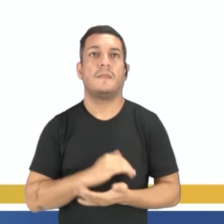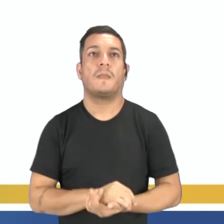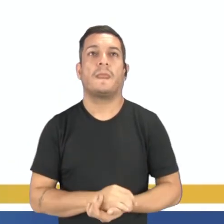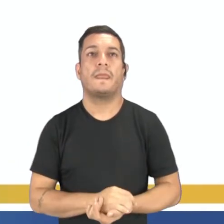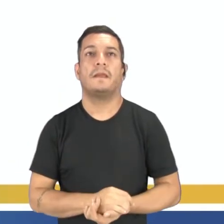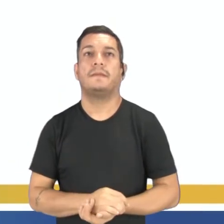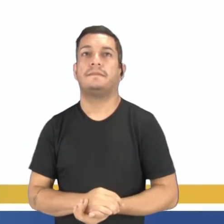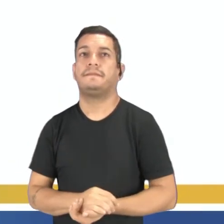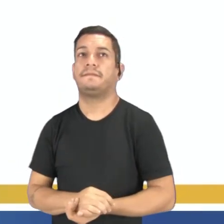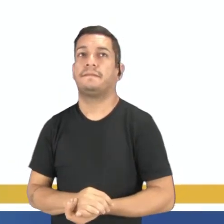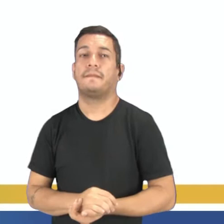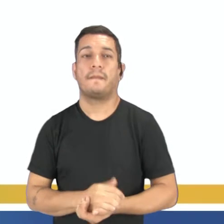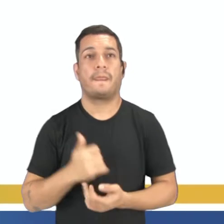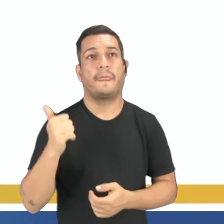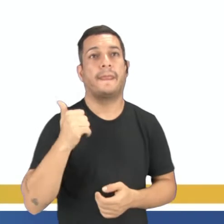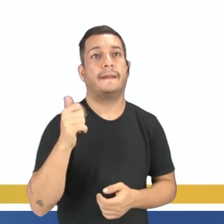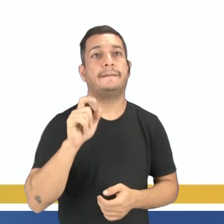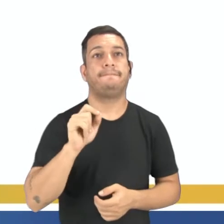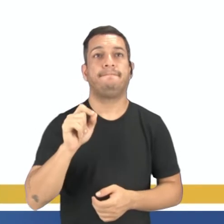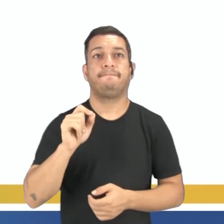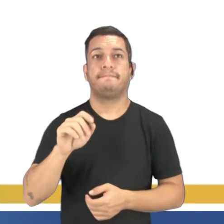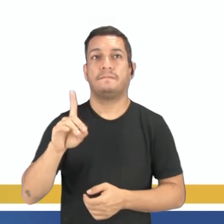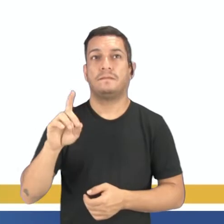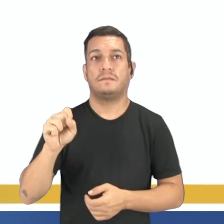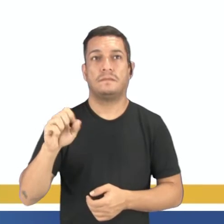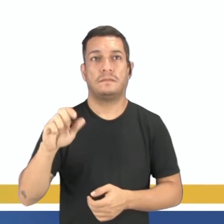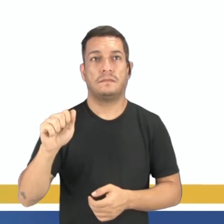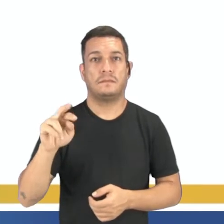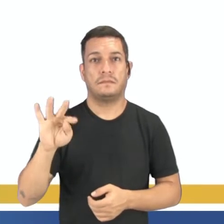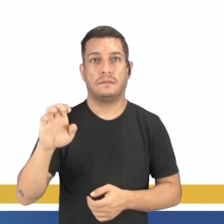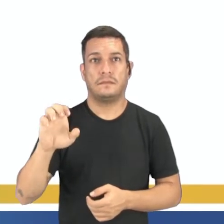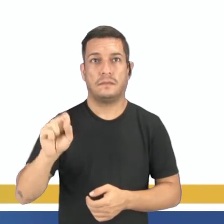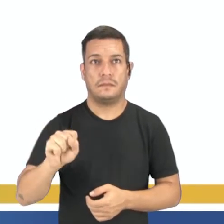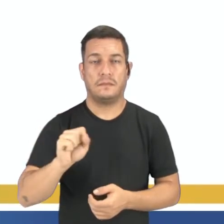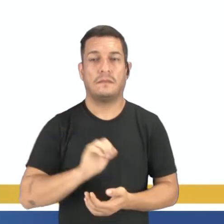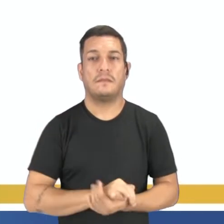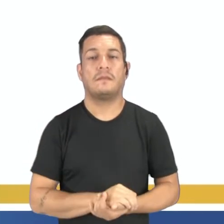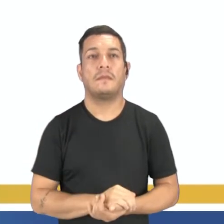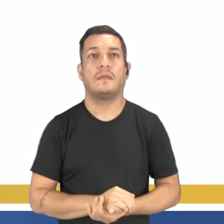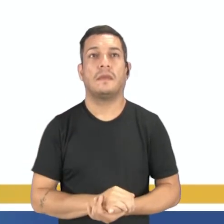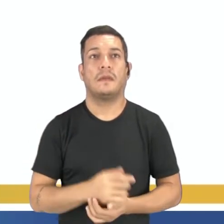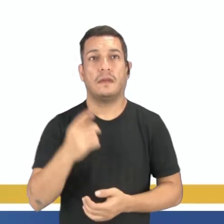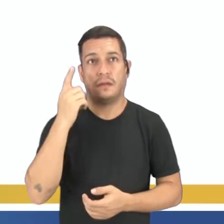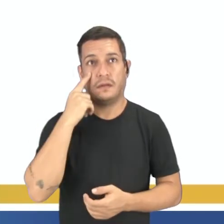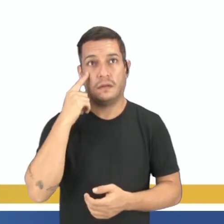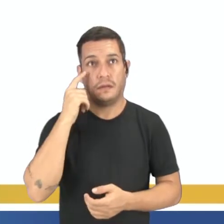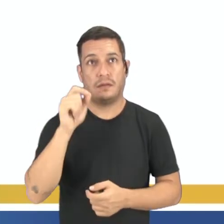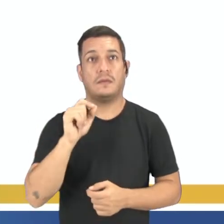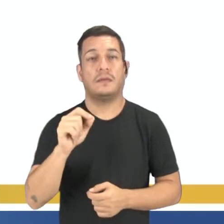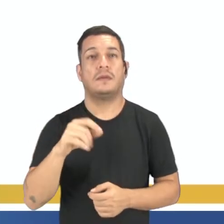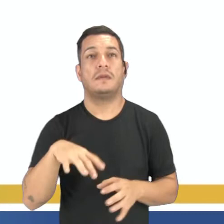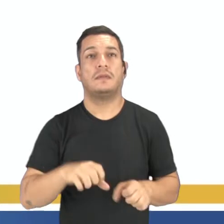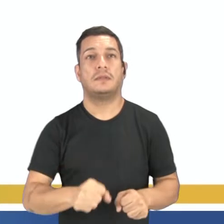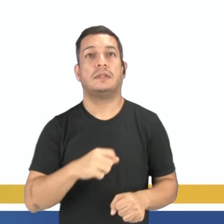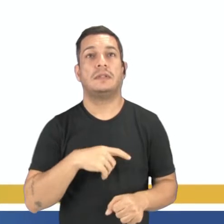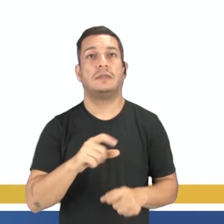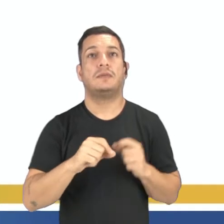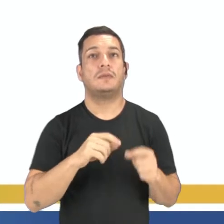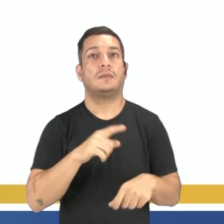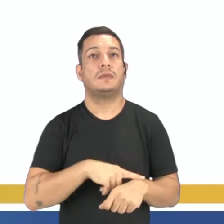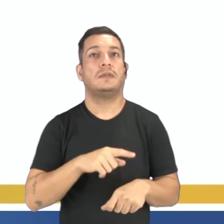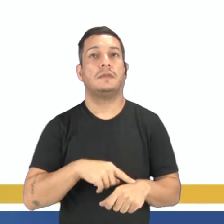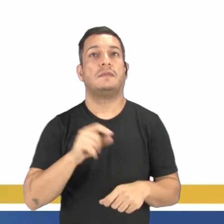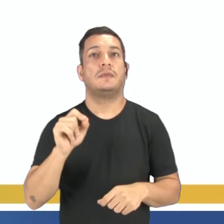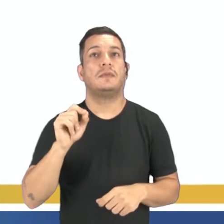Ó, primeiro texto, é um texto direto do Descartes, das meditações dele. Considero apropriado deter-me algum tempo